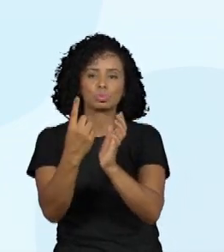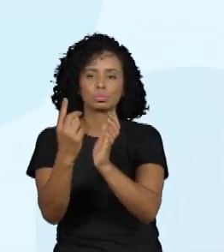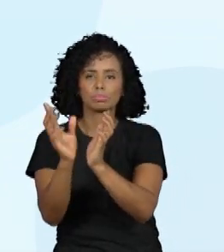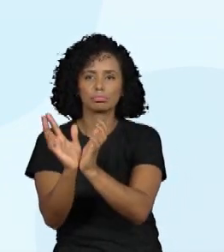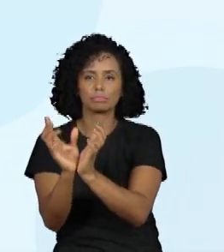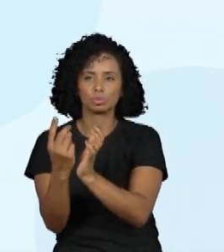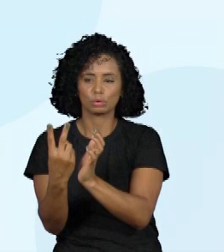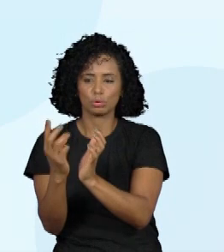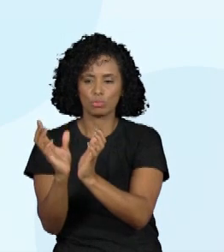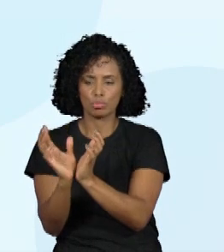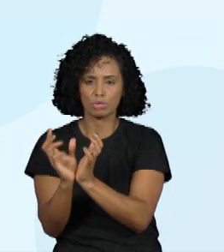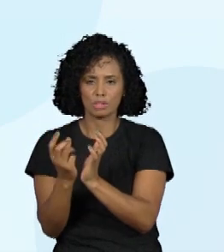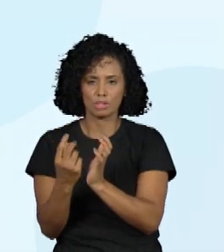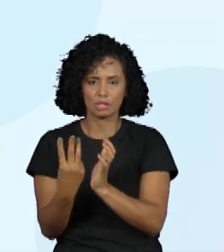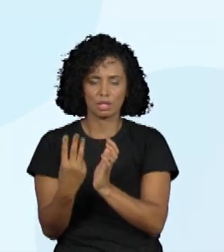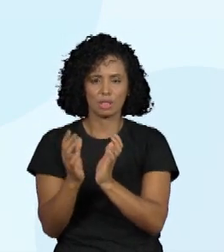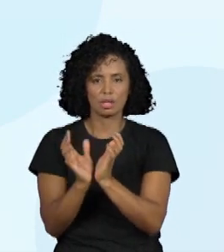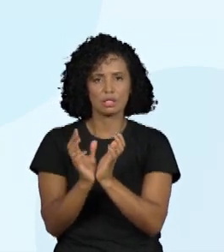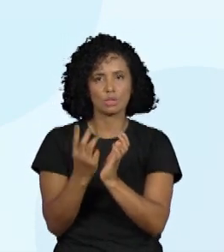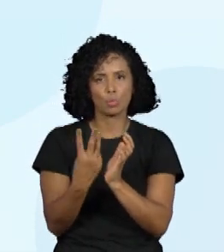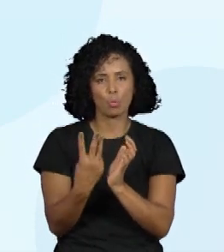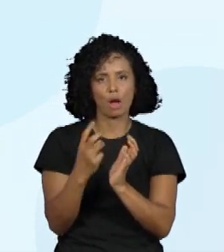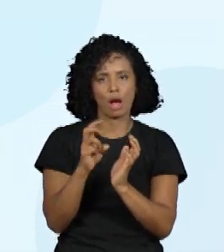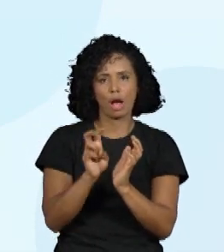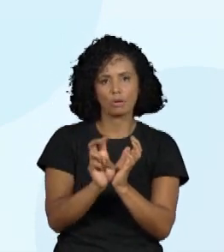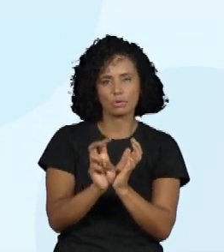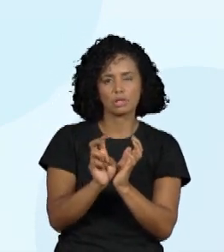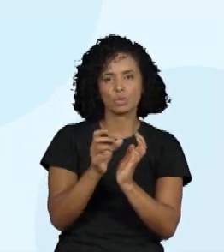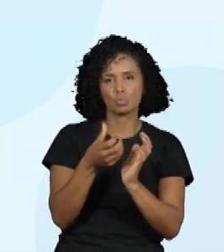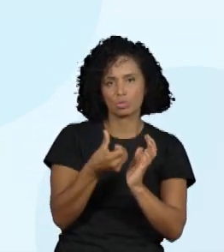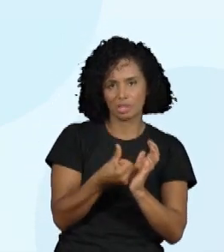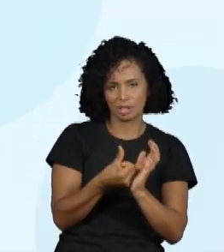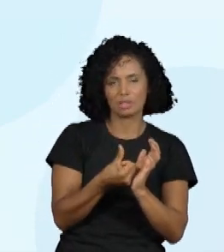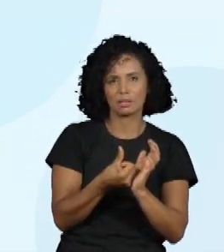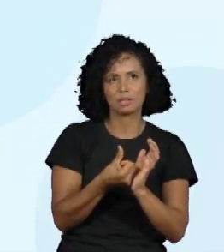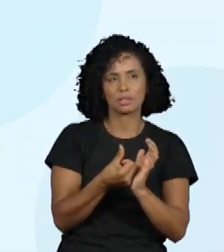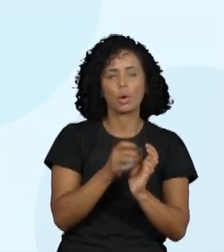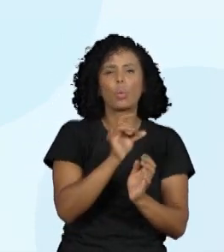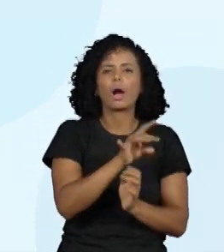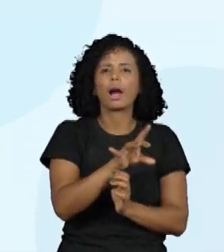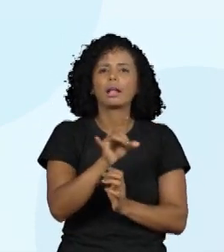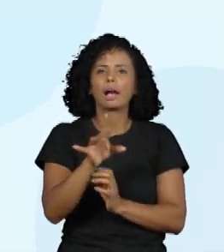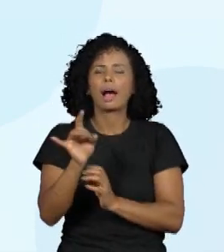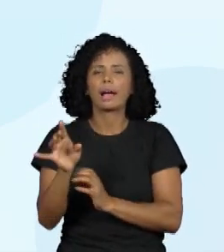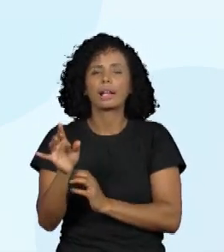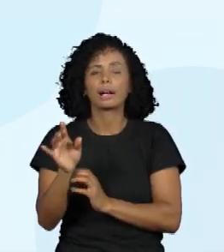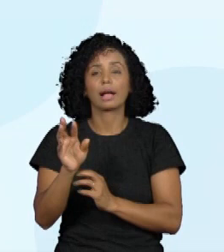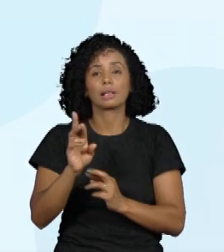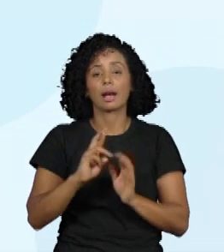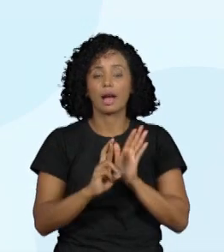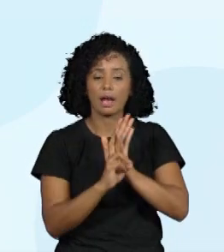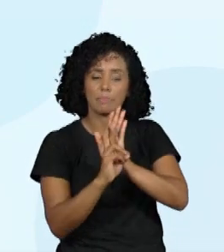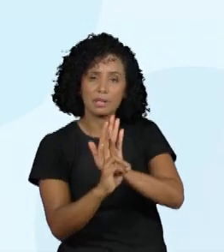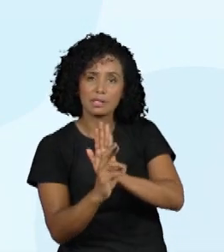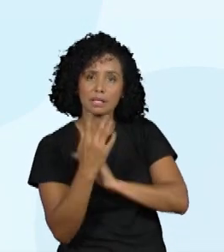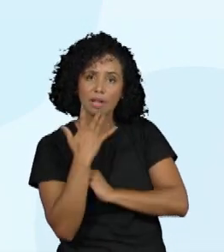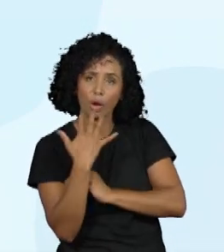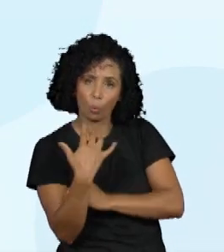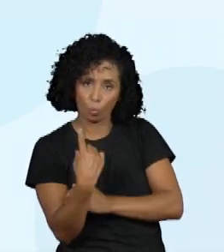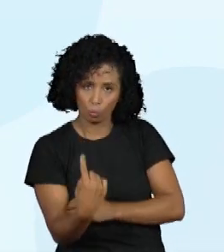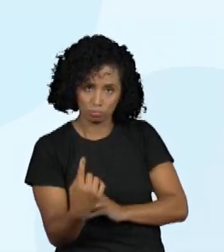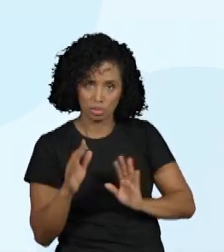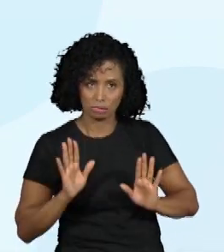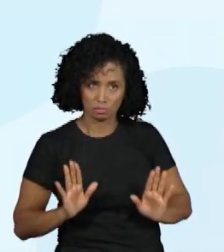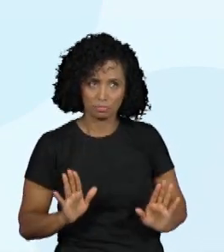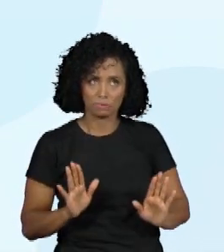tinha a equipe que representava ali o amarelo, o azul, o vermelho, o verde, o branco e o